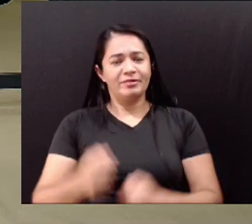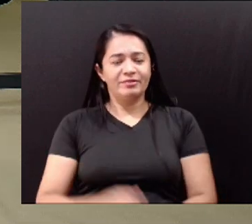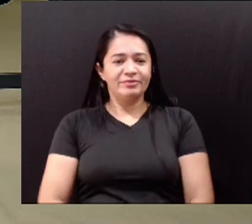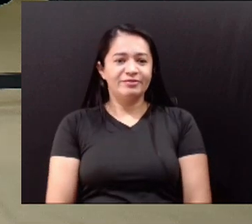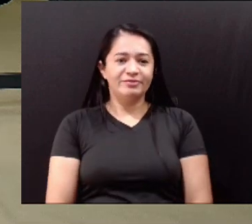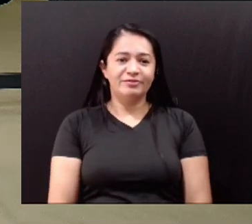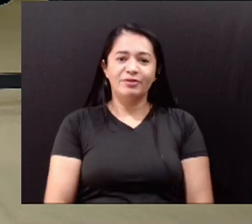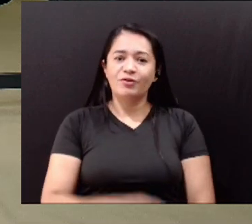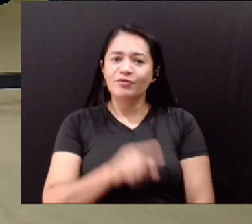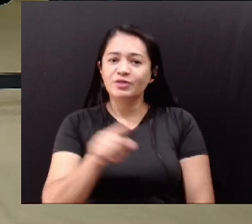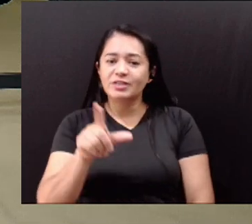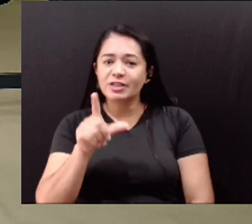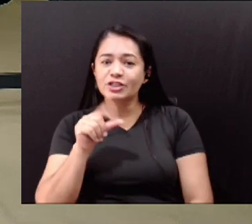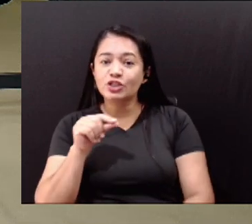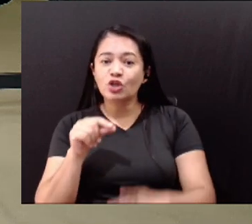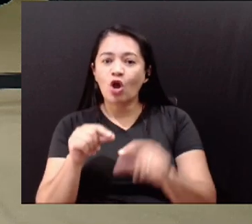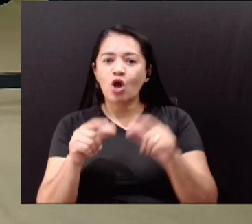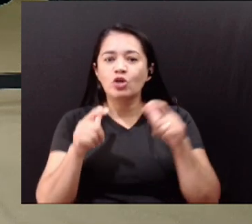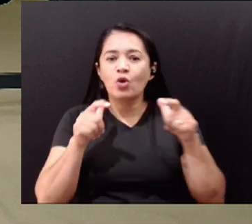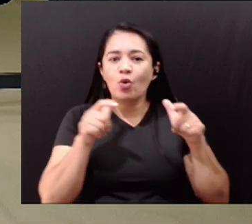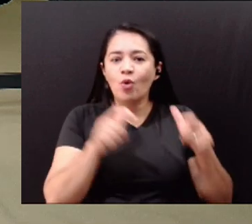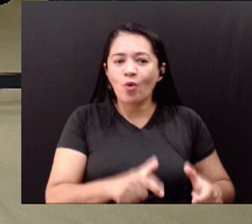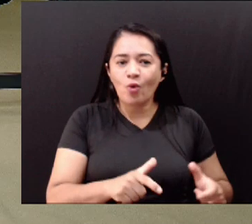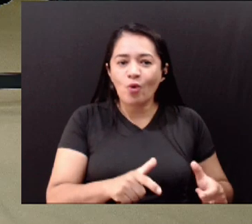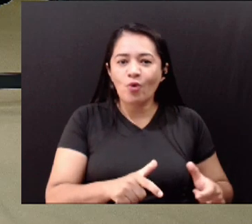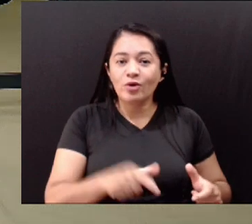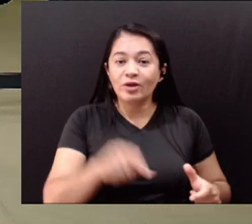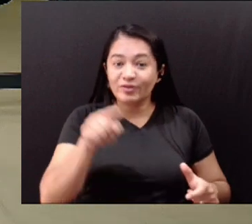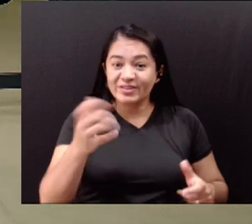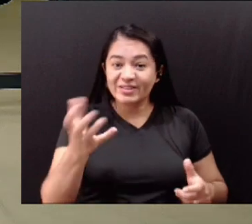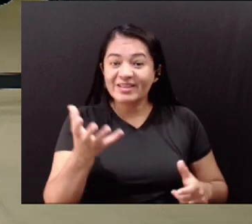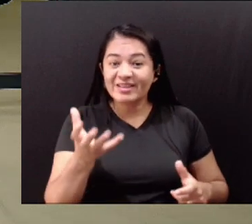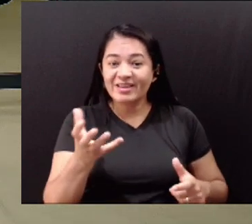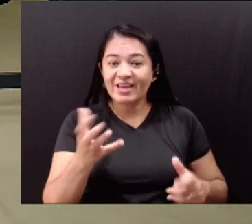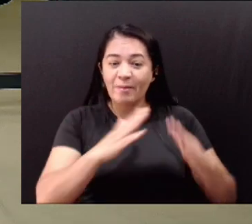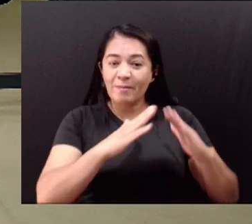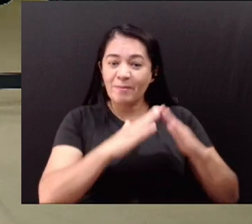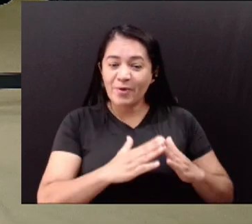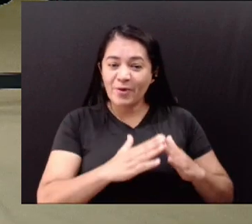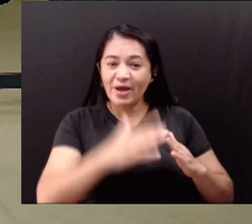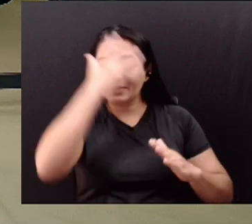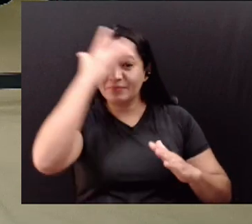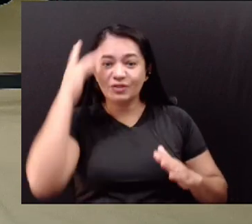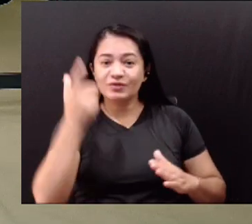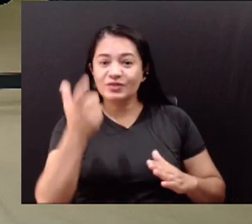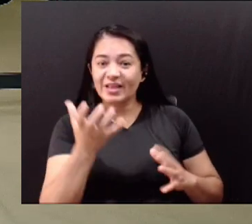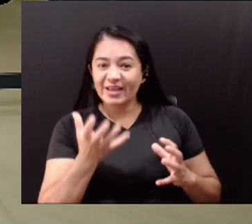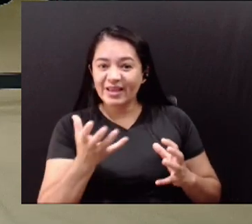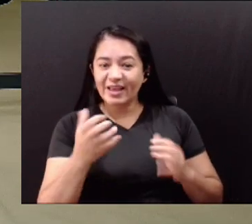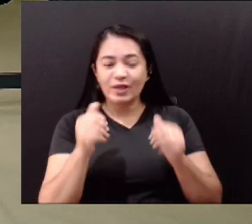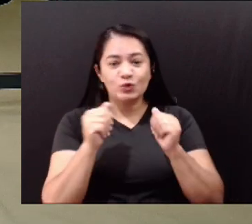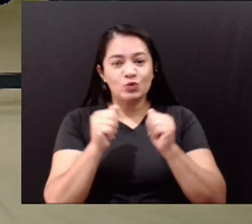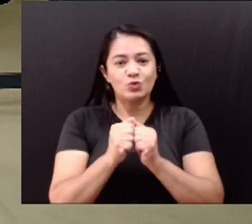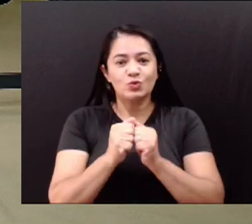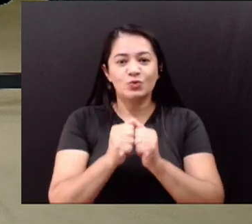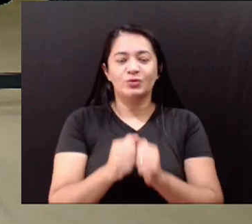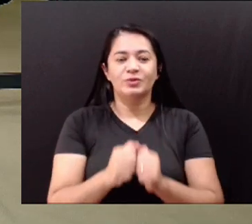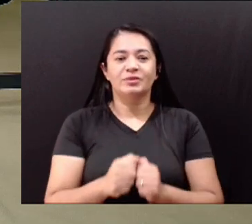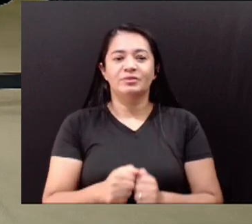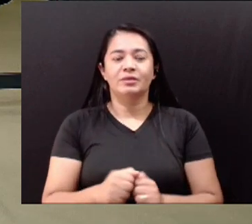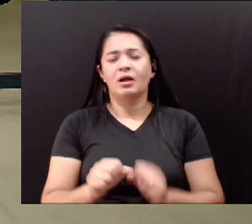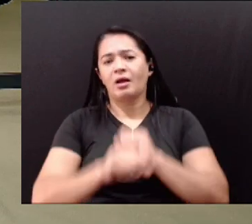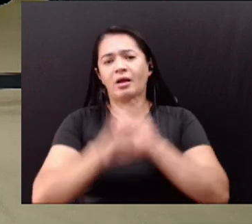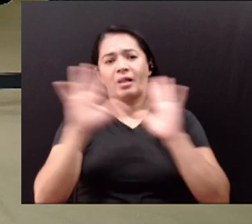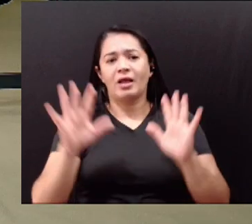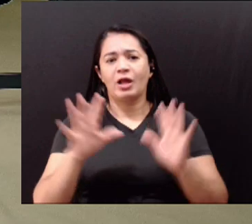escolher o local, o lugar que você vai morar, as pessoas que você vai ter a companhia. É claro, você não vai conhecer todo mundo,